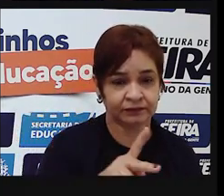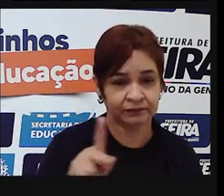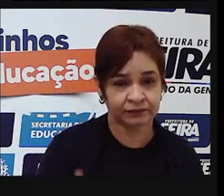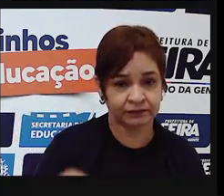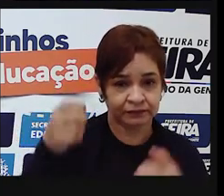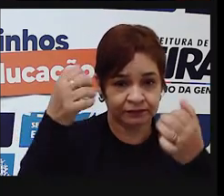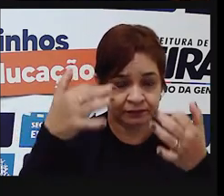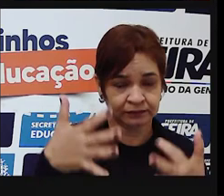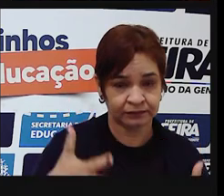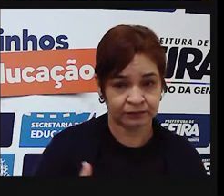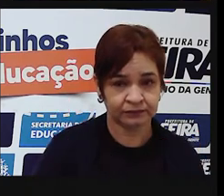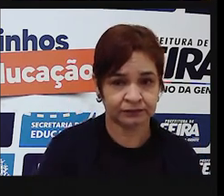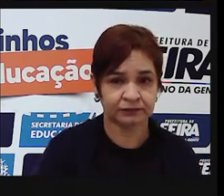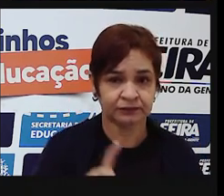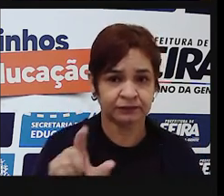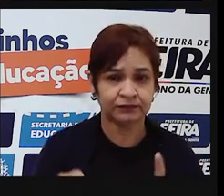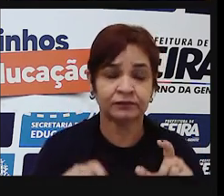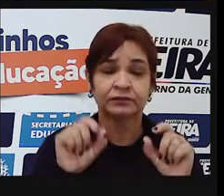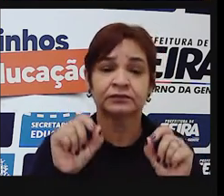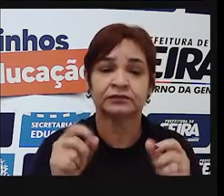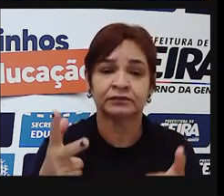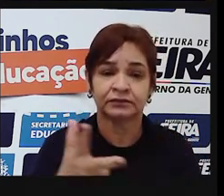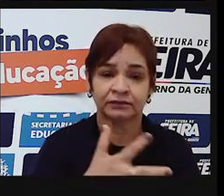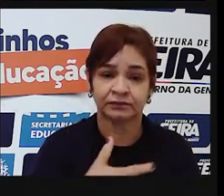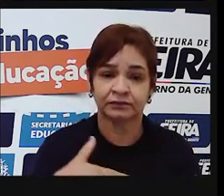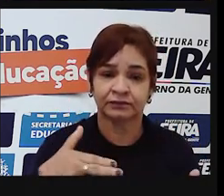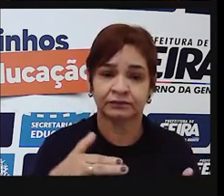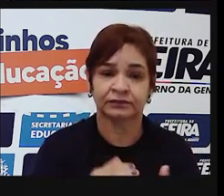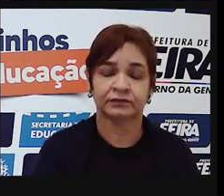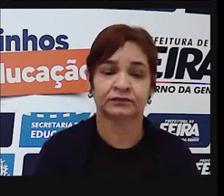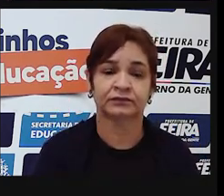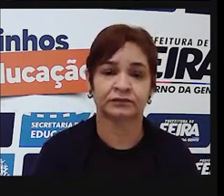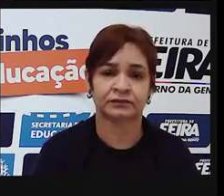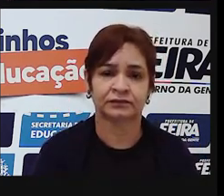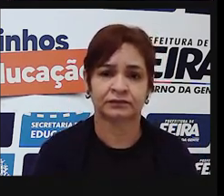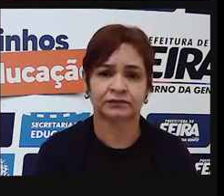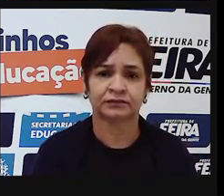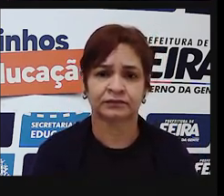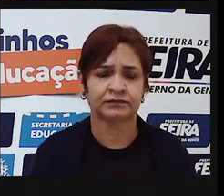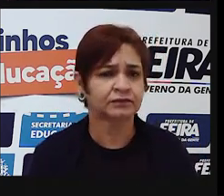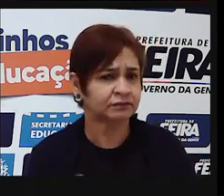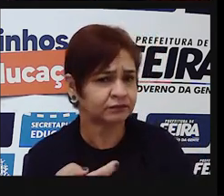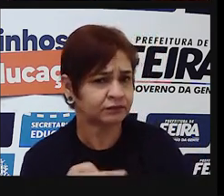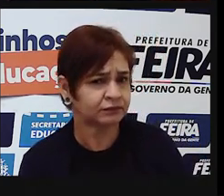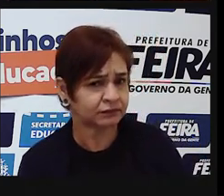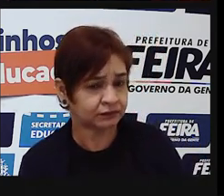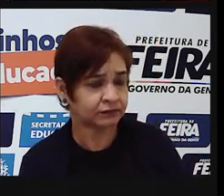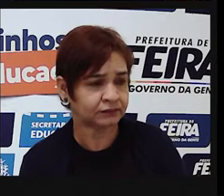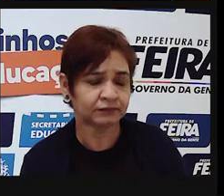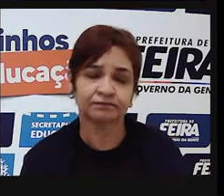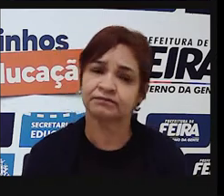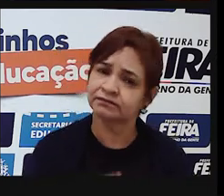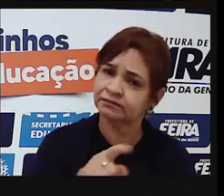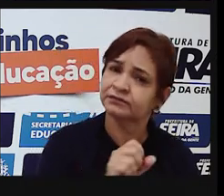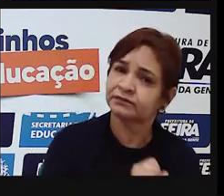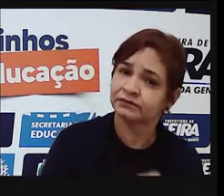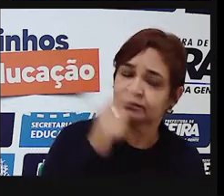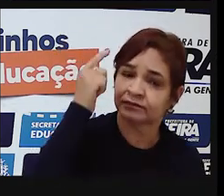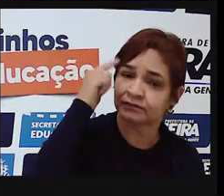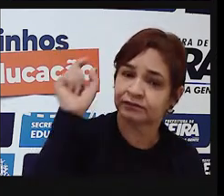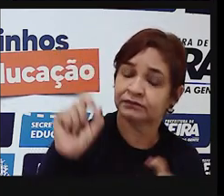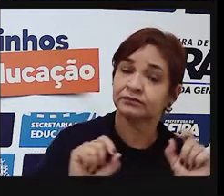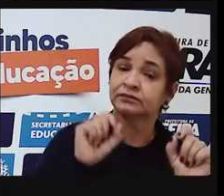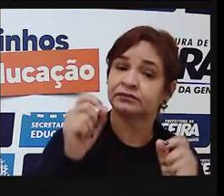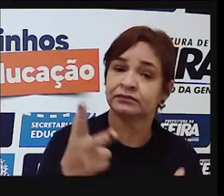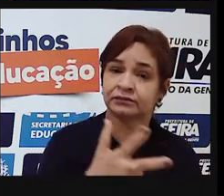isso. O que é arte? Alguém já perguntou isso para você? Você já parou para pensar o que é